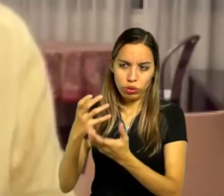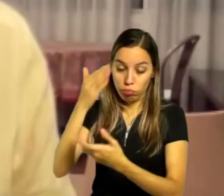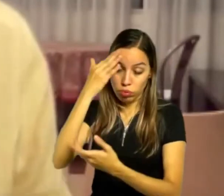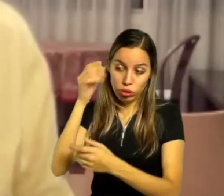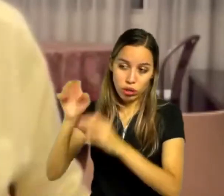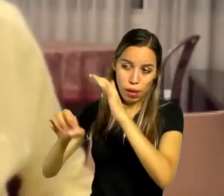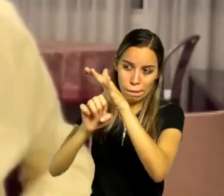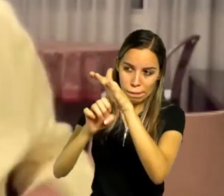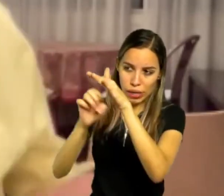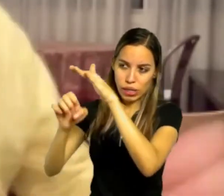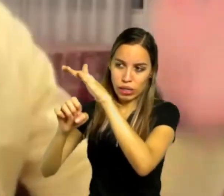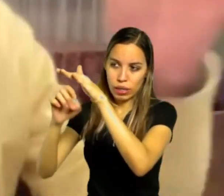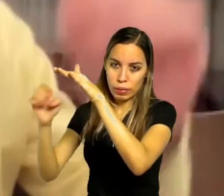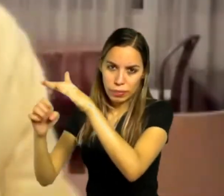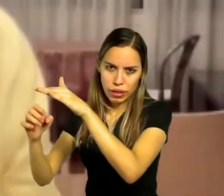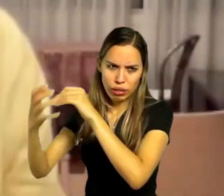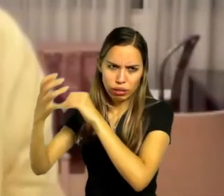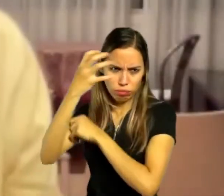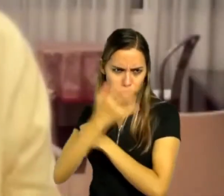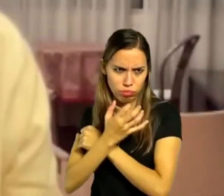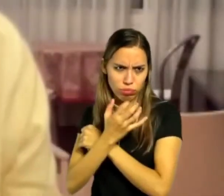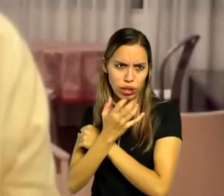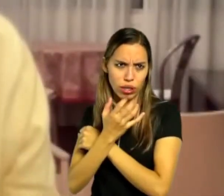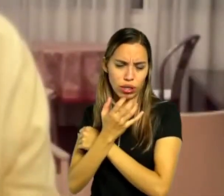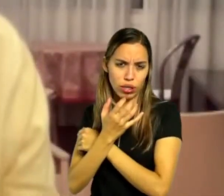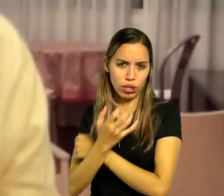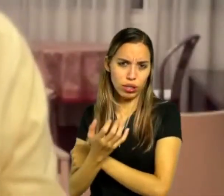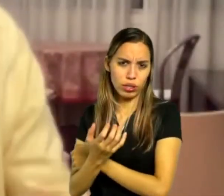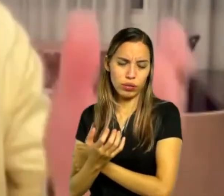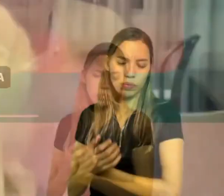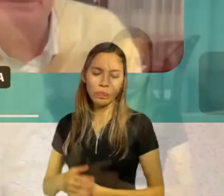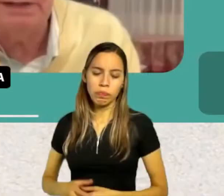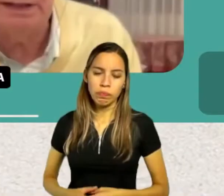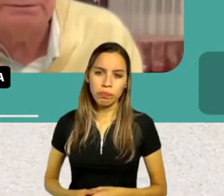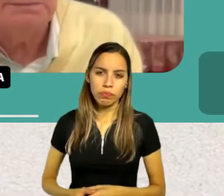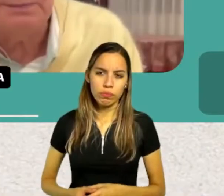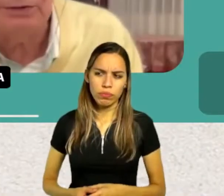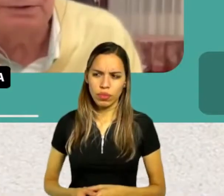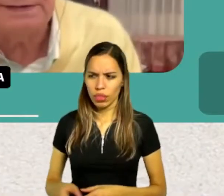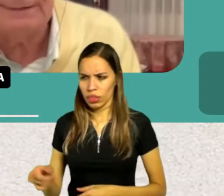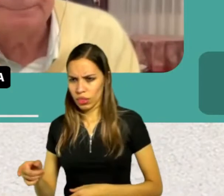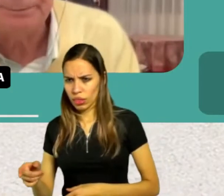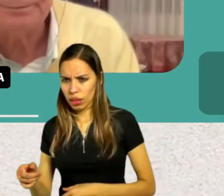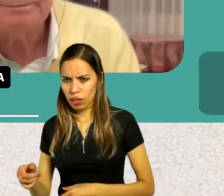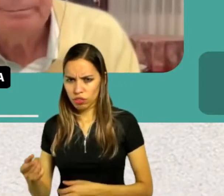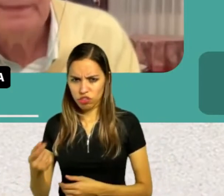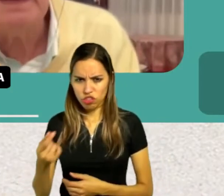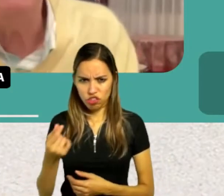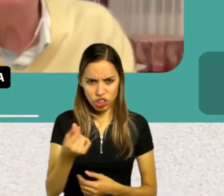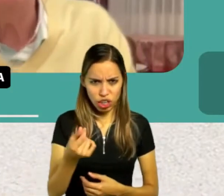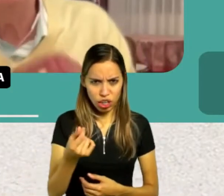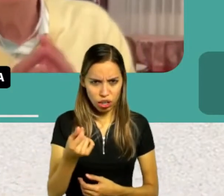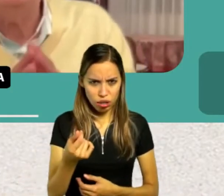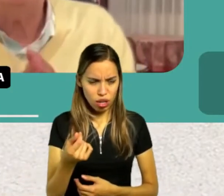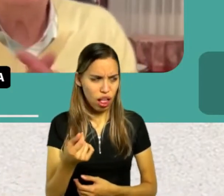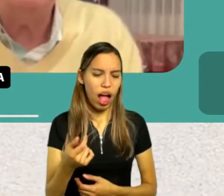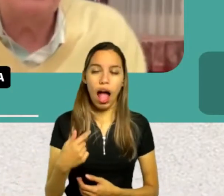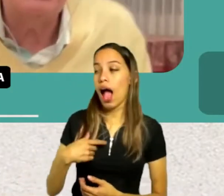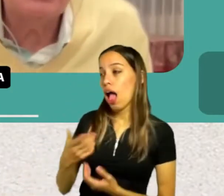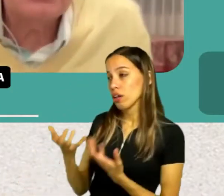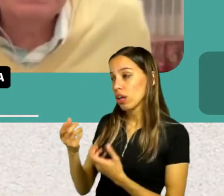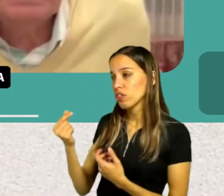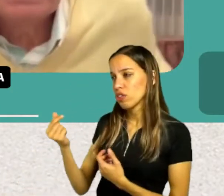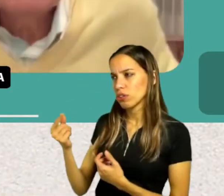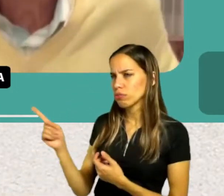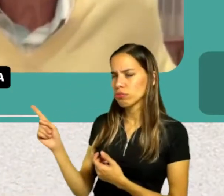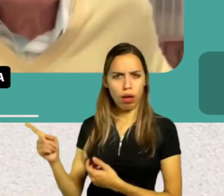vão verificar a seriedade de uma empresa quando emprestam dinheiro. Mesma coisa. Bom, agora eu te